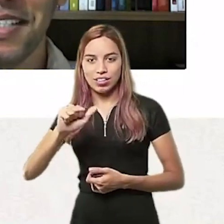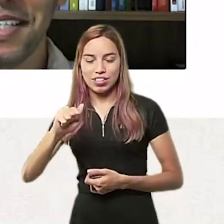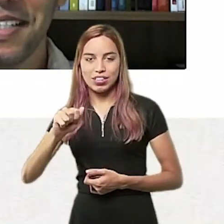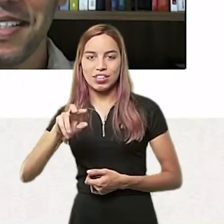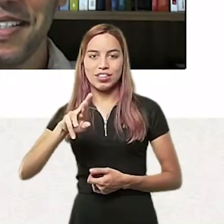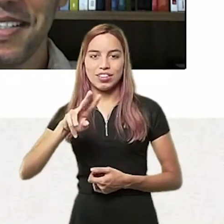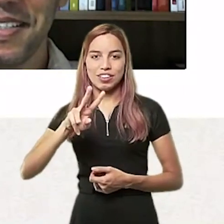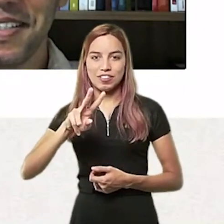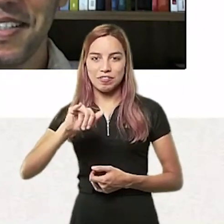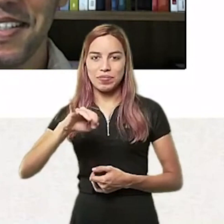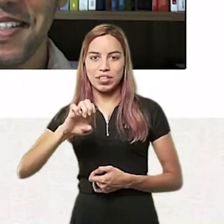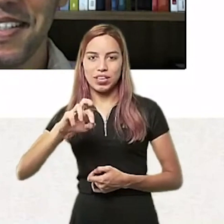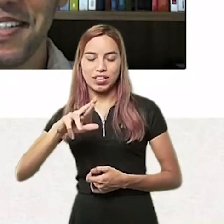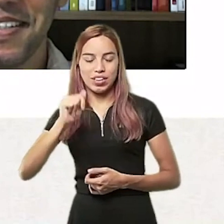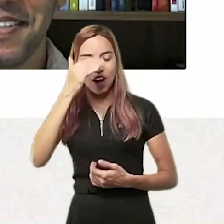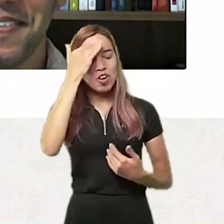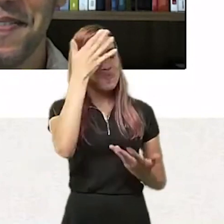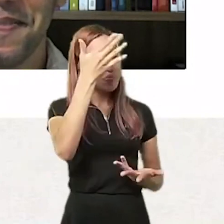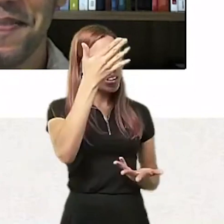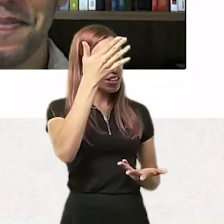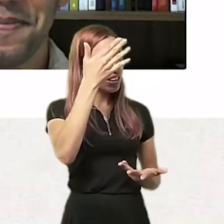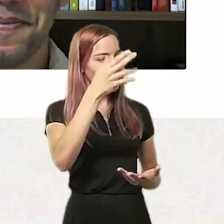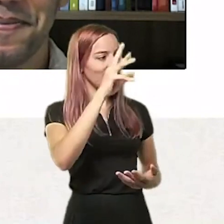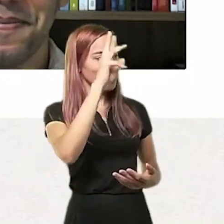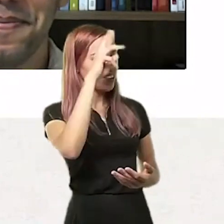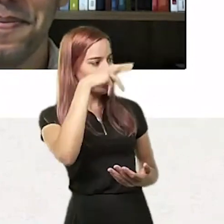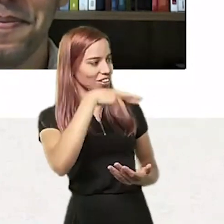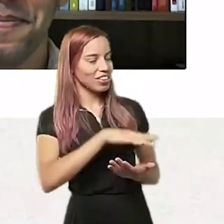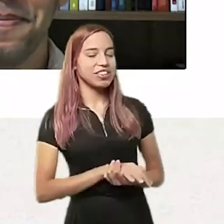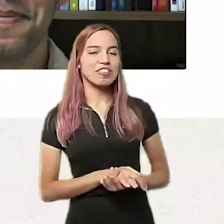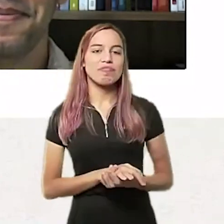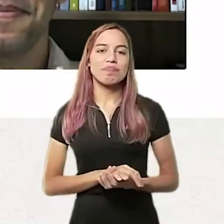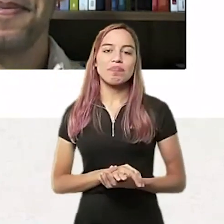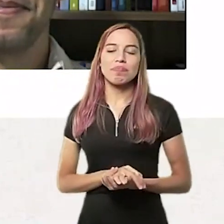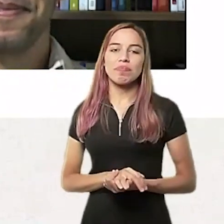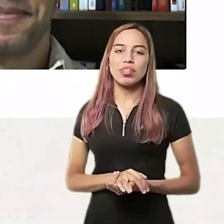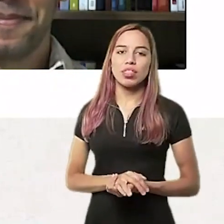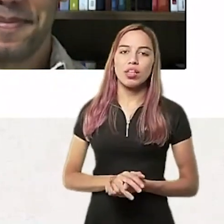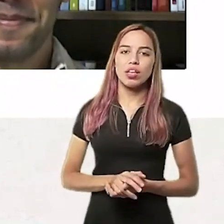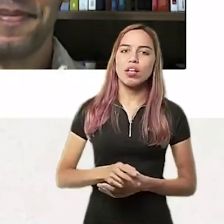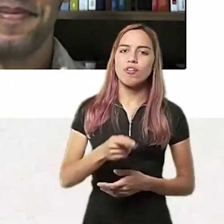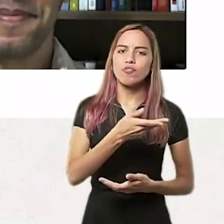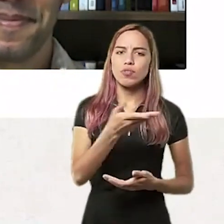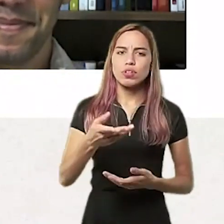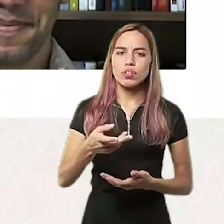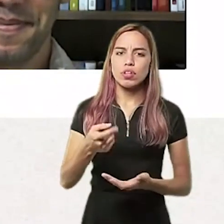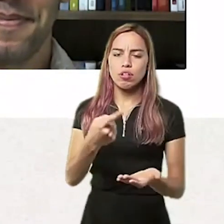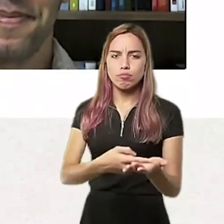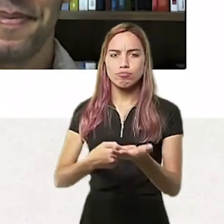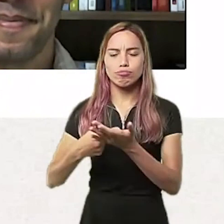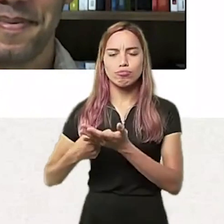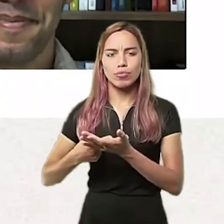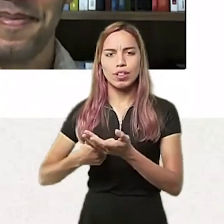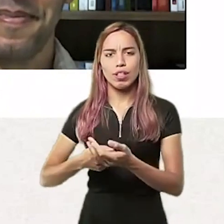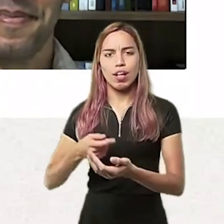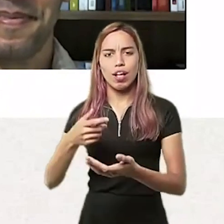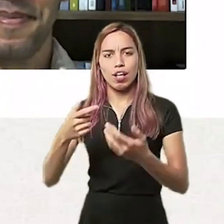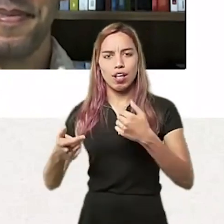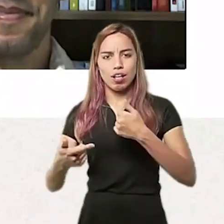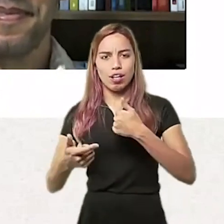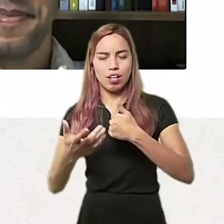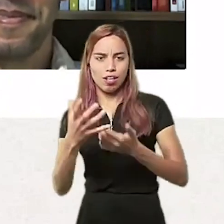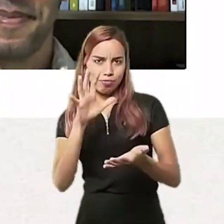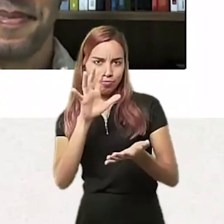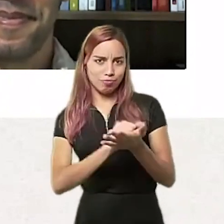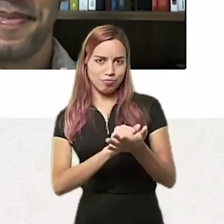obrigado, Raíssa. Convidar as pessoas para se inscreverem no canal do Sempre um Papo, para quem está aí assistindo e ainda não se inscreveu. Aqui